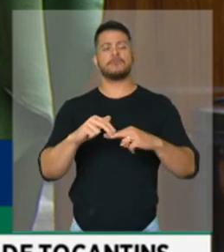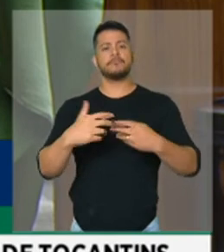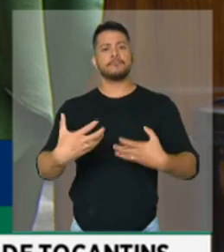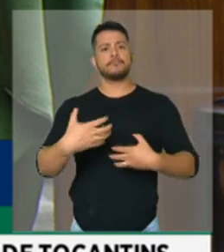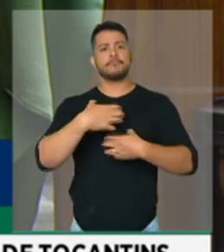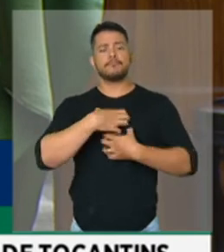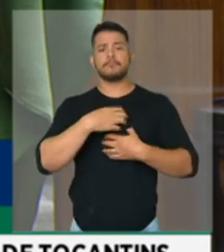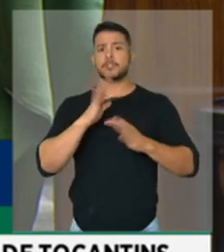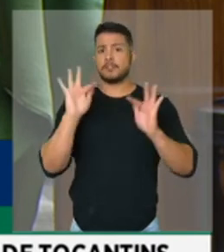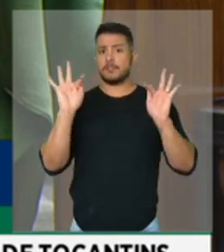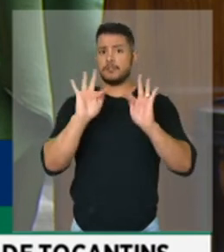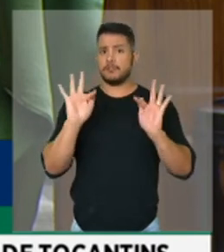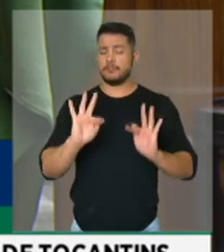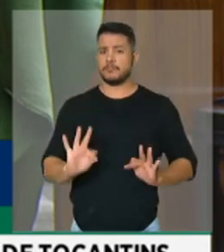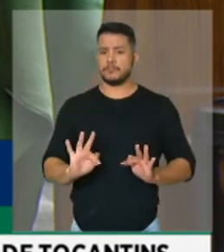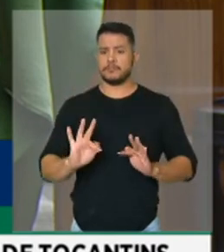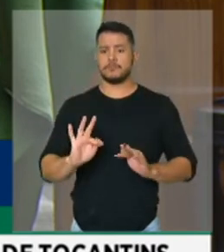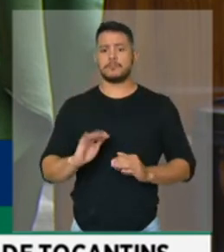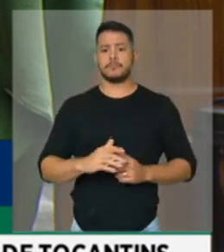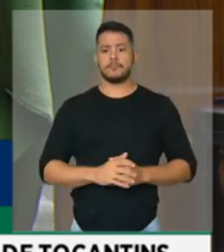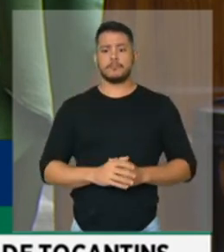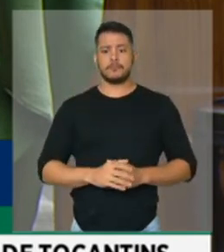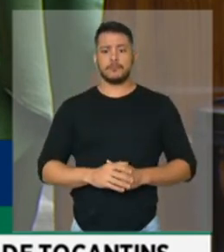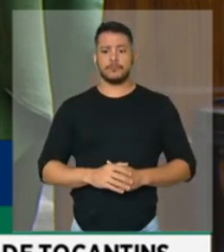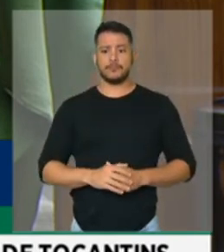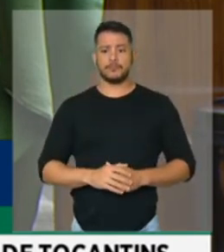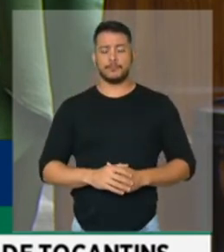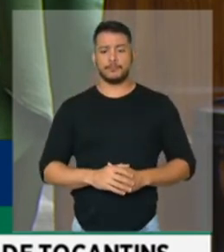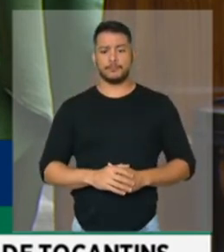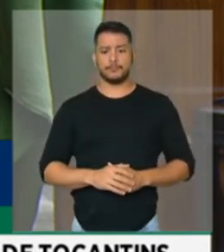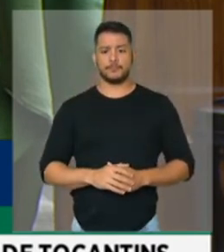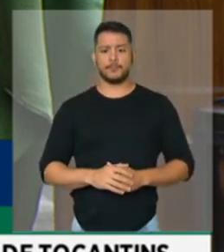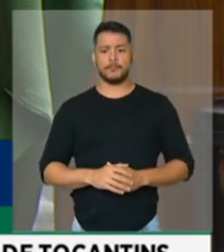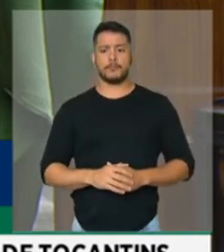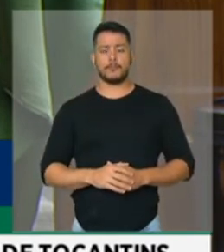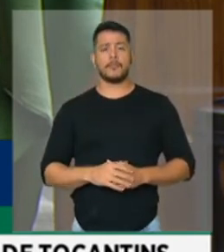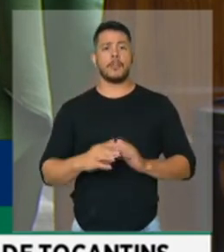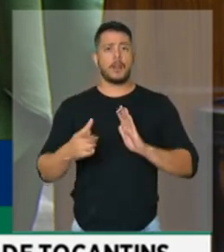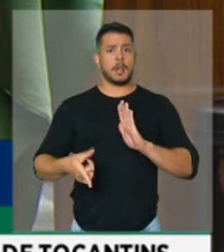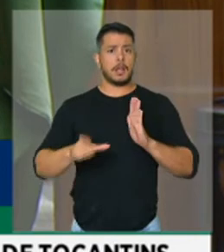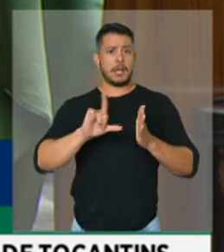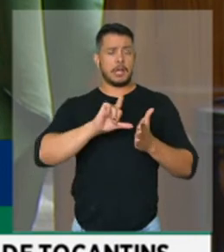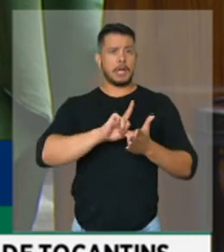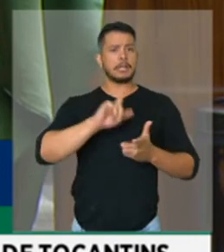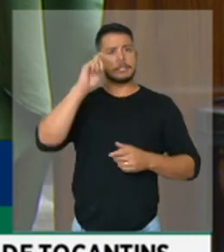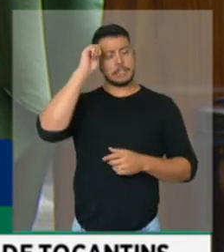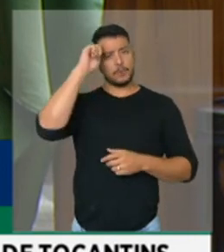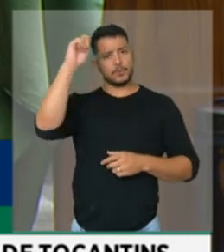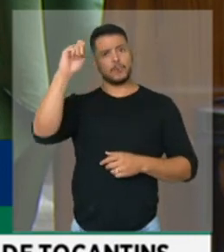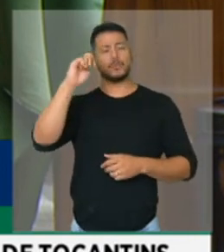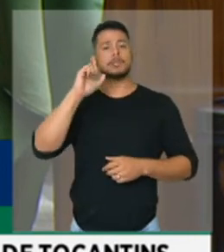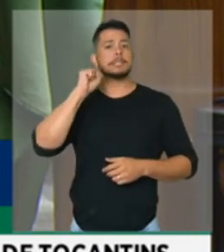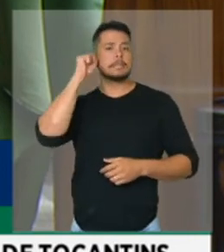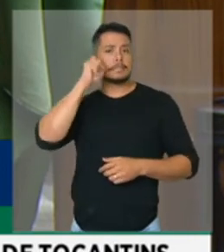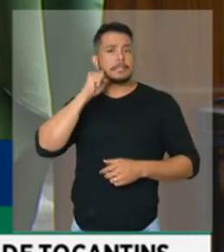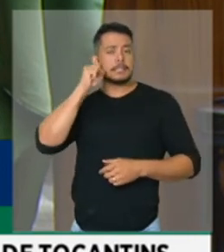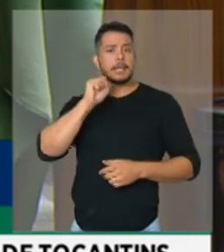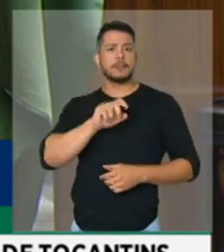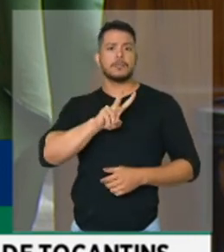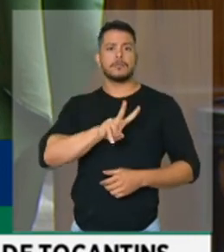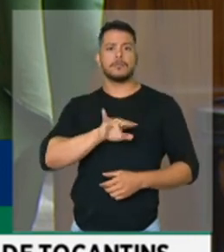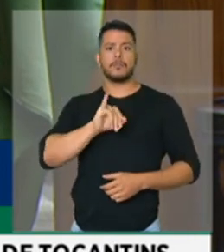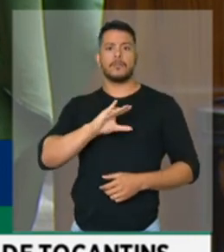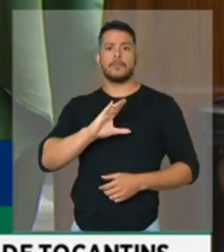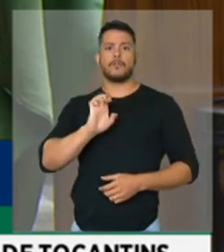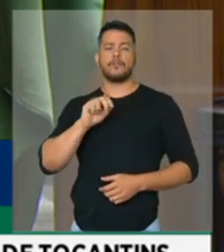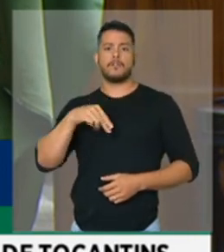tendo como autor no Senado Federal, então senador Vicentinho Alves, e aqui nessa casa como relator, no nosso mandato, eu